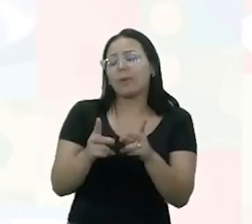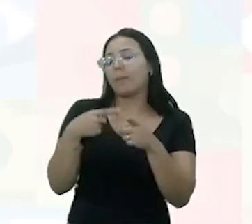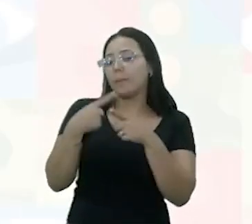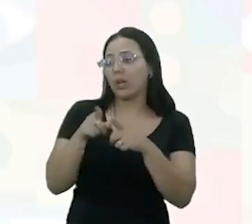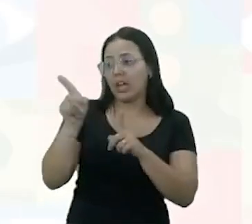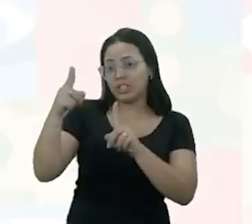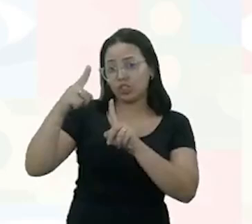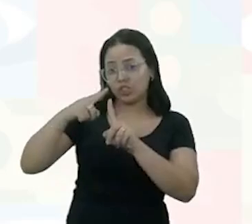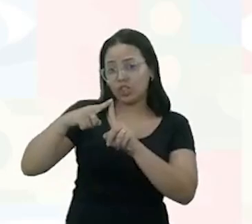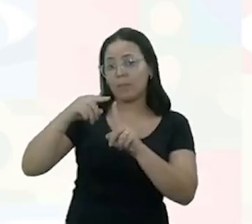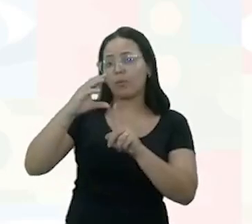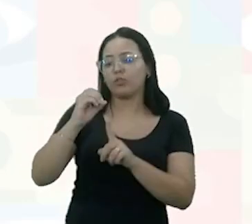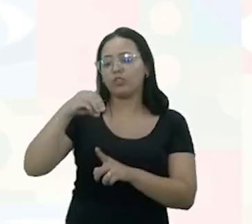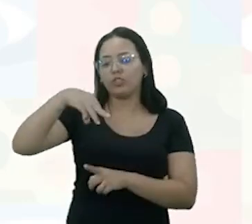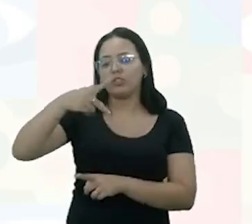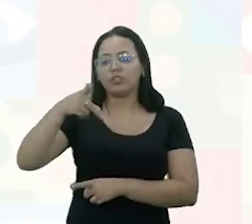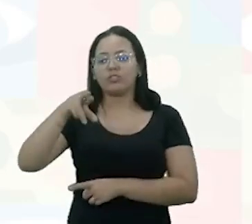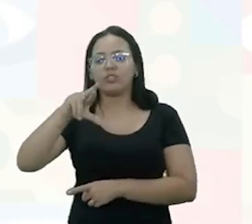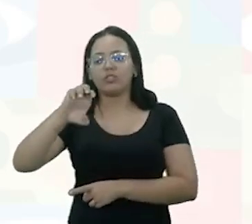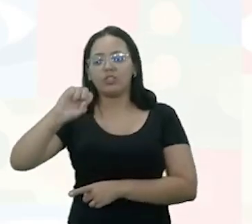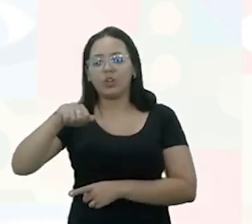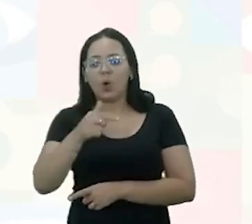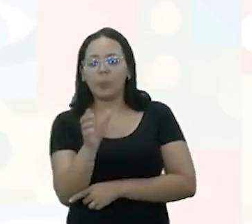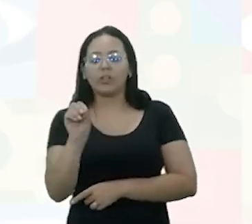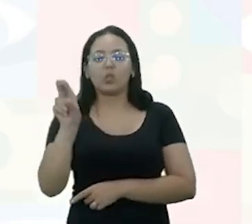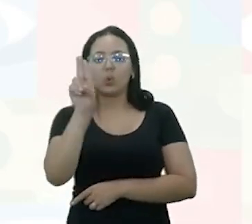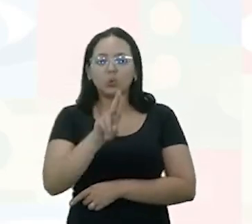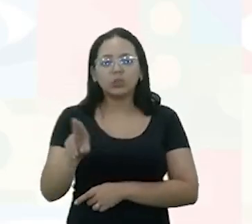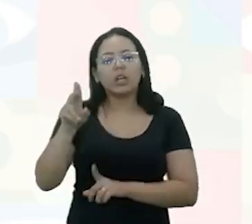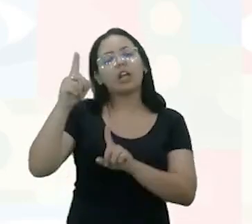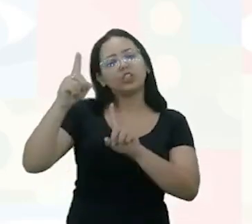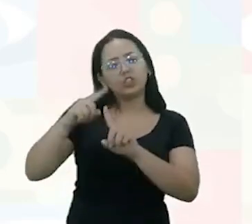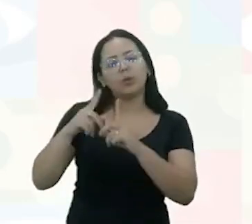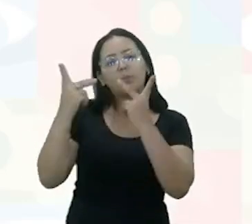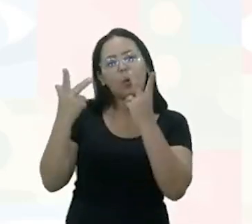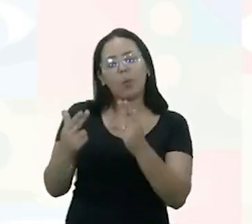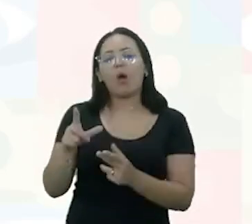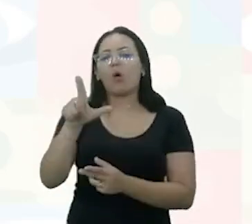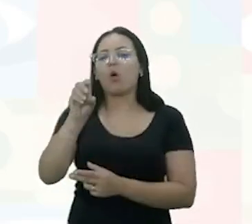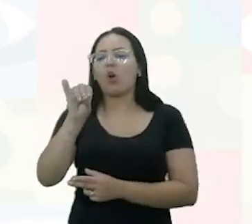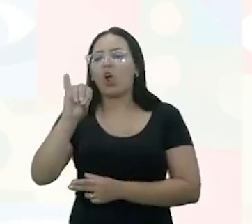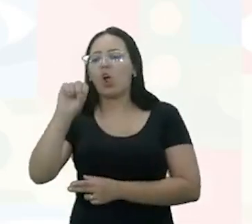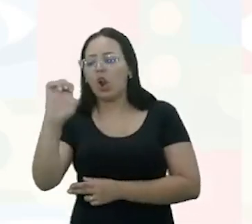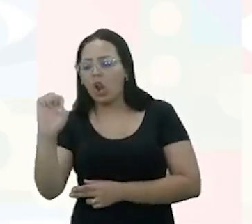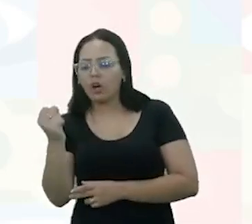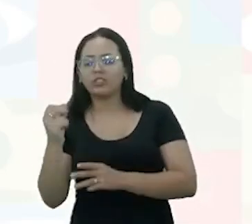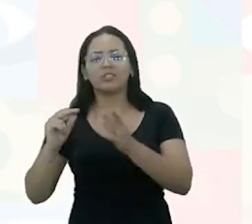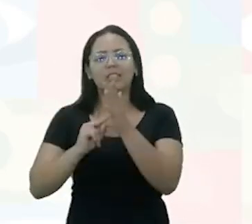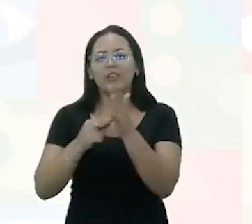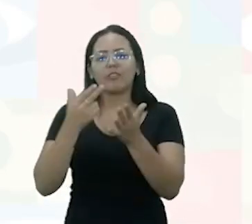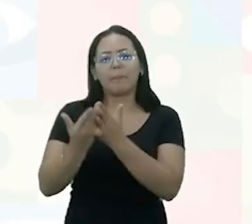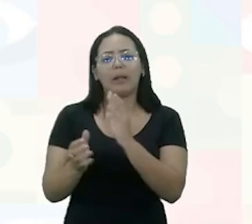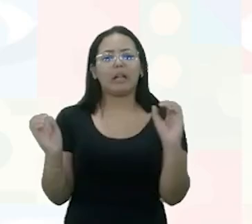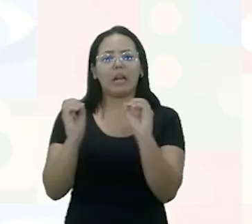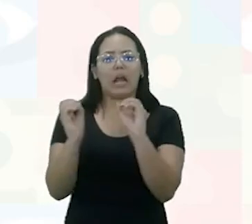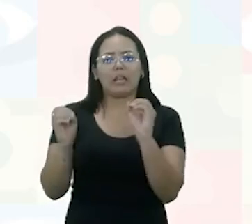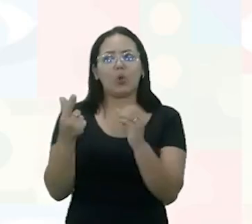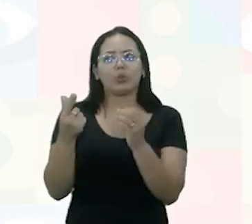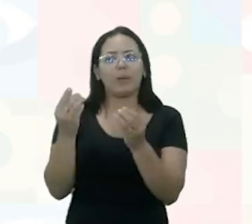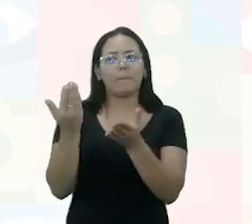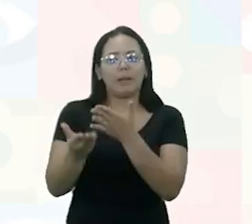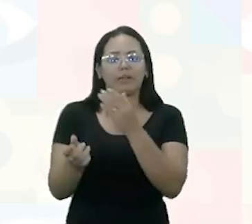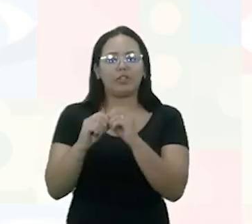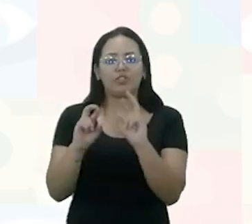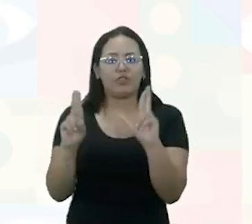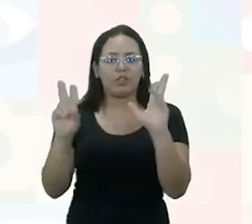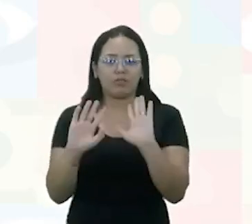tipo de compressão que ela utiliza é o tipo lossless, ou seja, sem perda, ou aquela perda que não vai fazer a